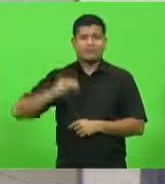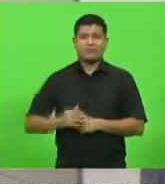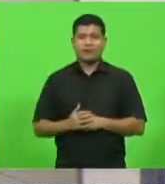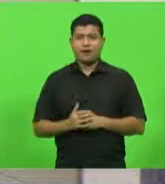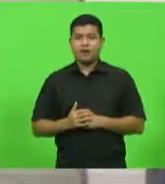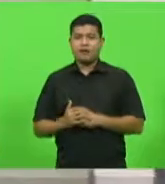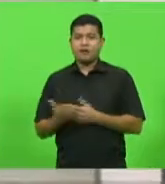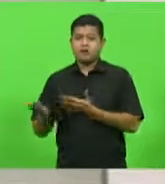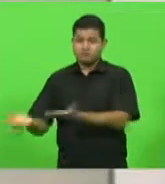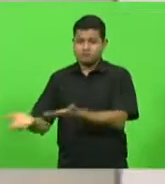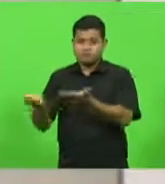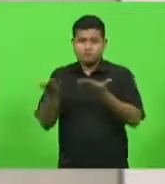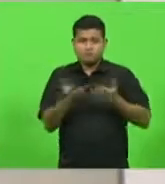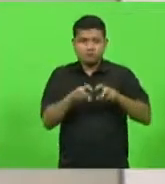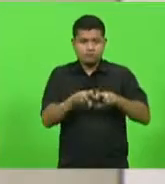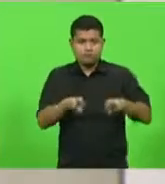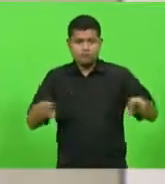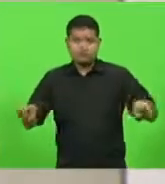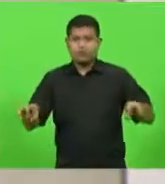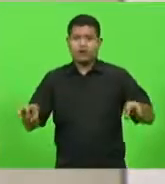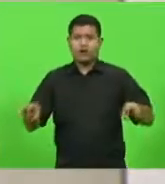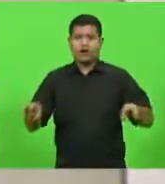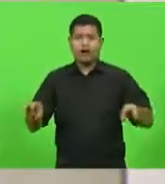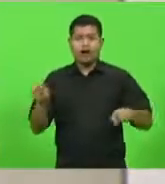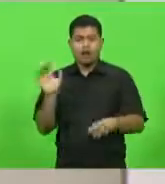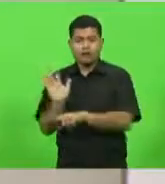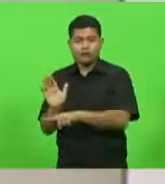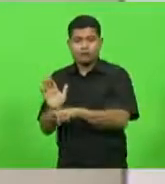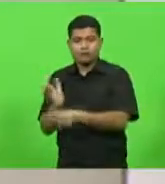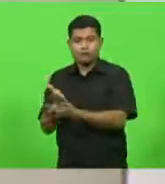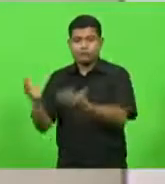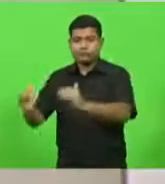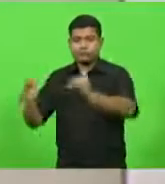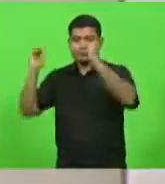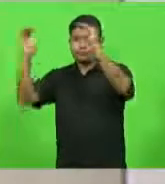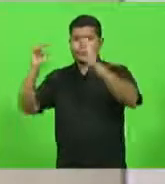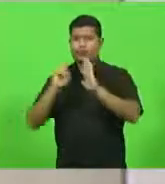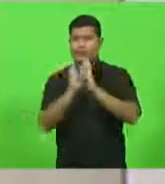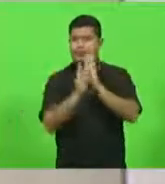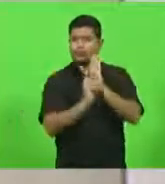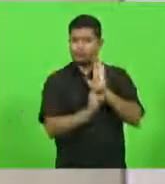para conduzirem à mesa as excelentíssimas autoridades que serão nominadas.